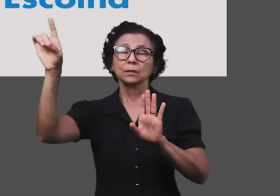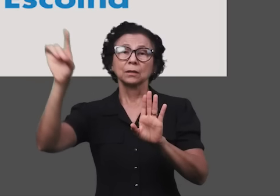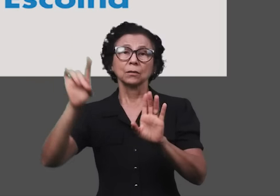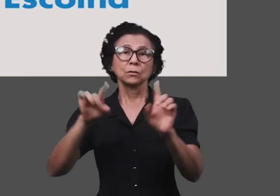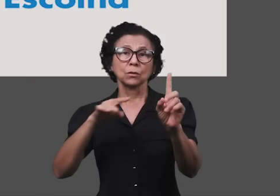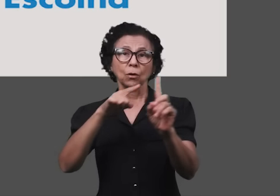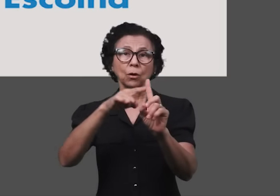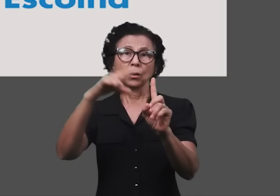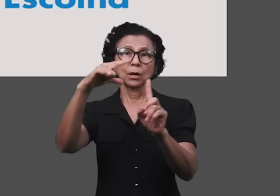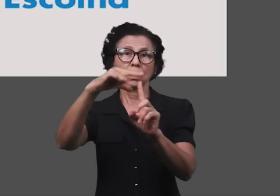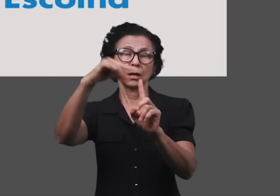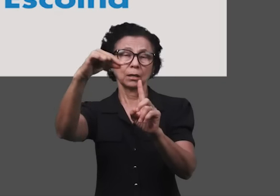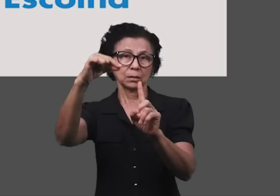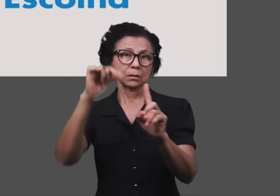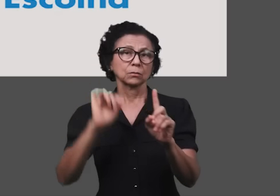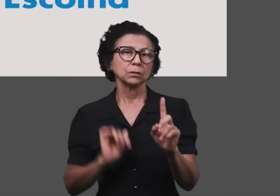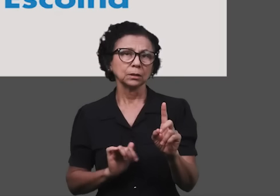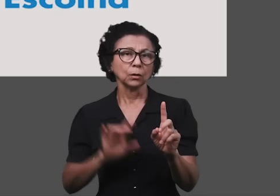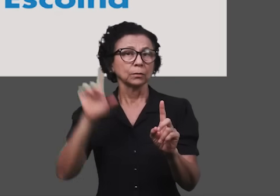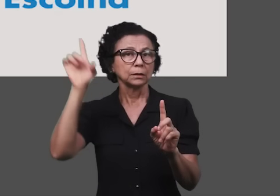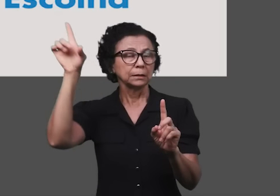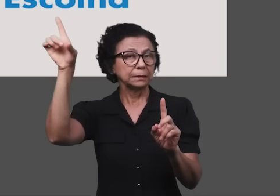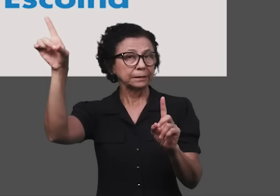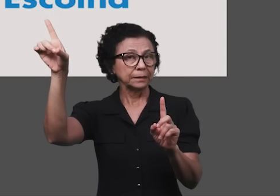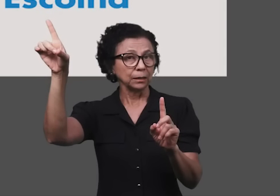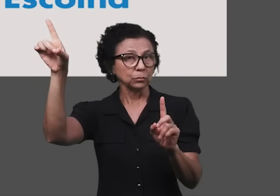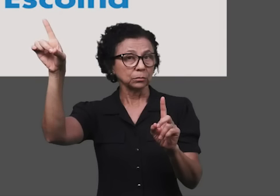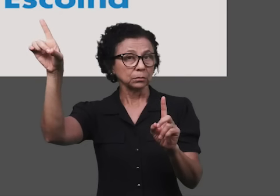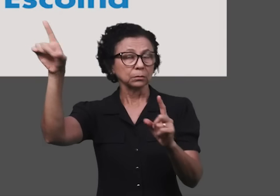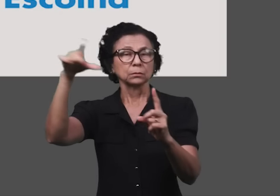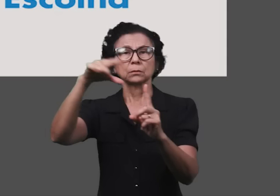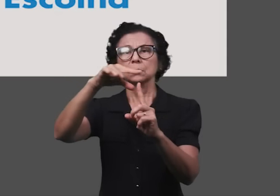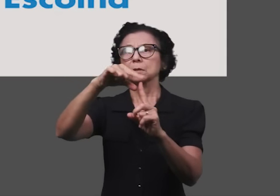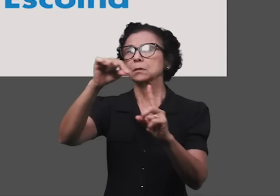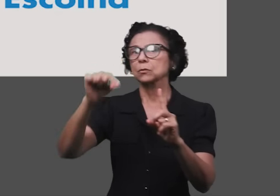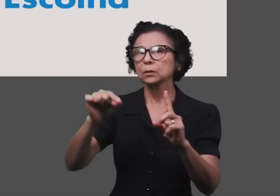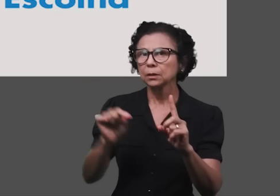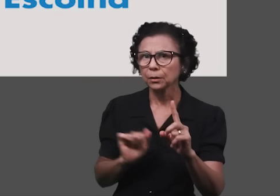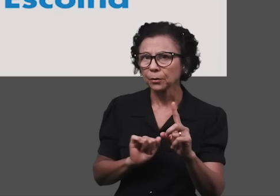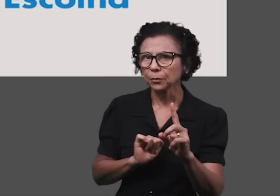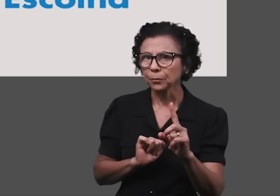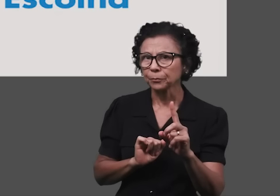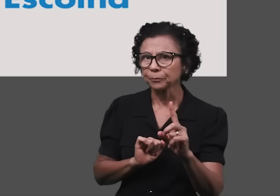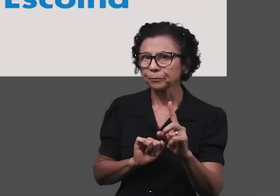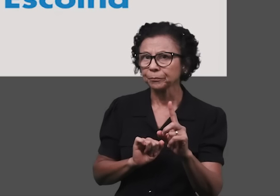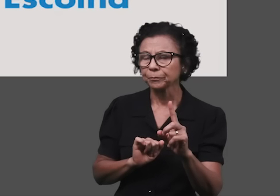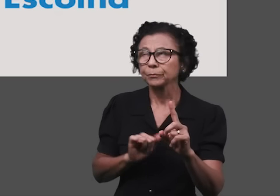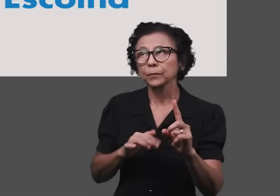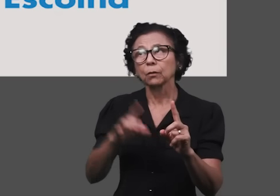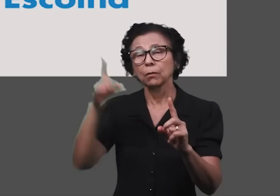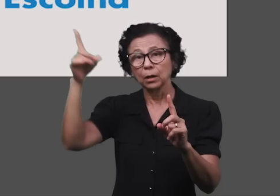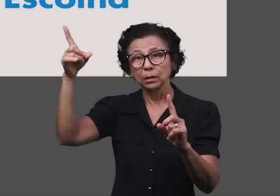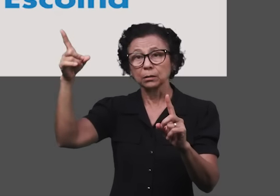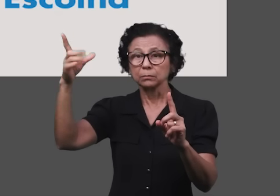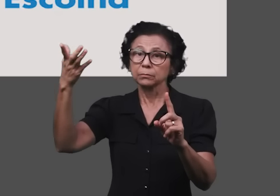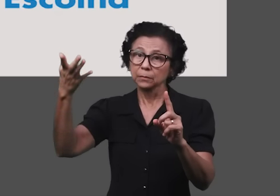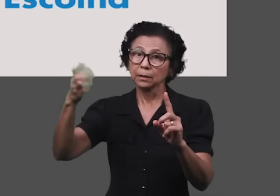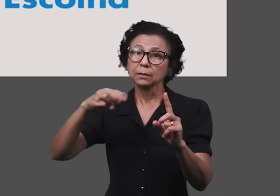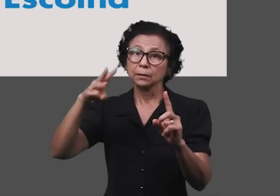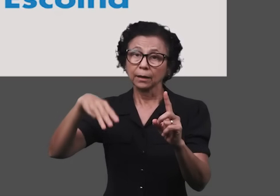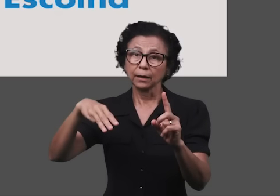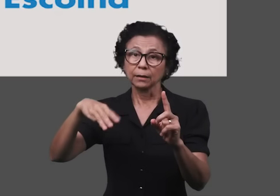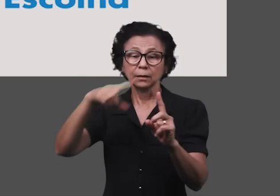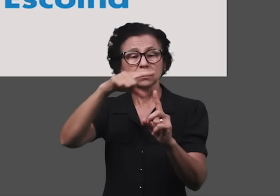elegeu o homem. Então vejam só, ali no início do nosso quadro nós temos a eleição do homem. Quem elegeu o homem?